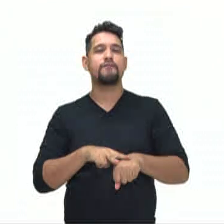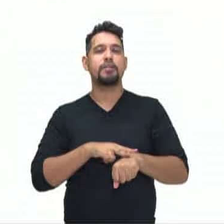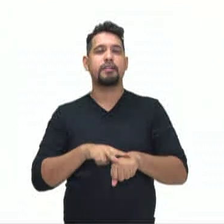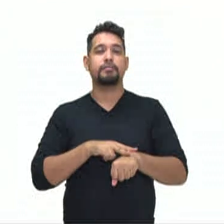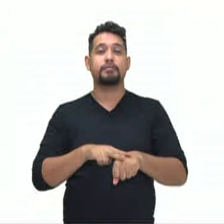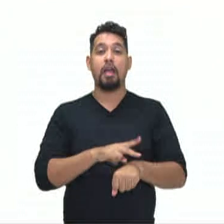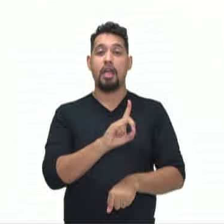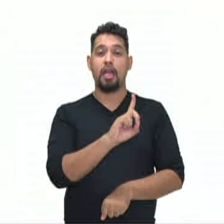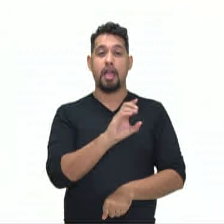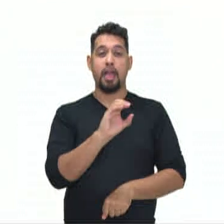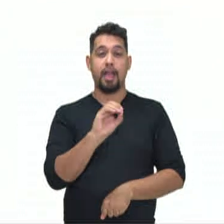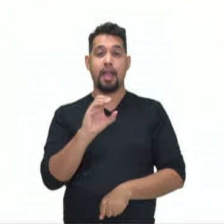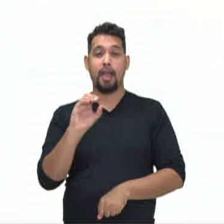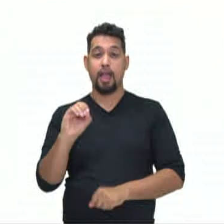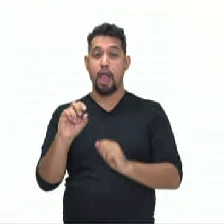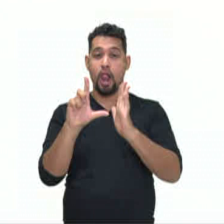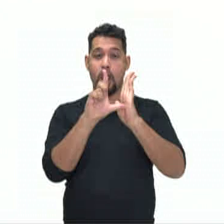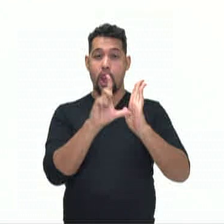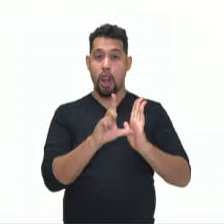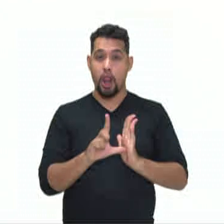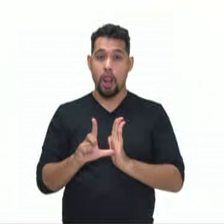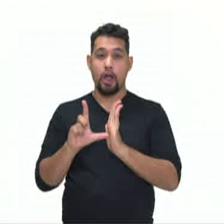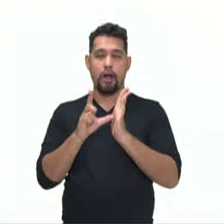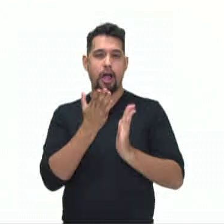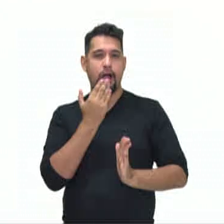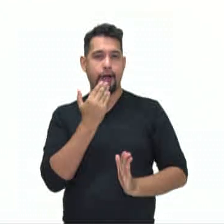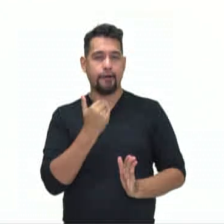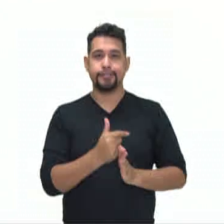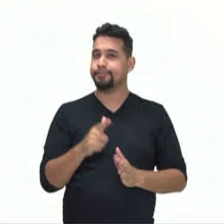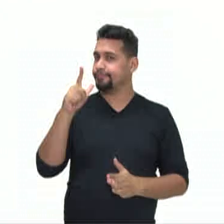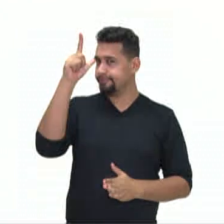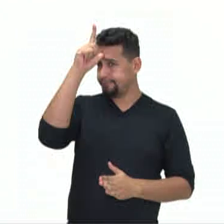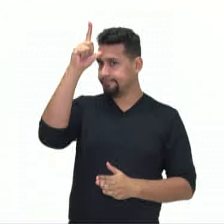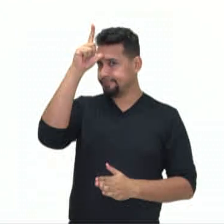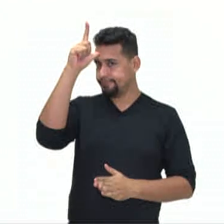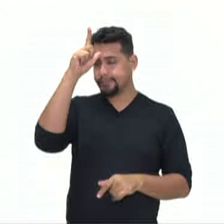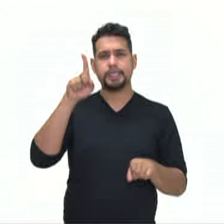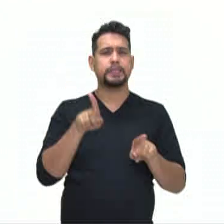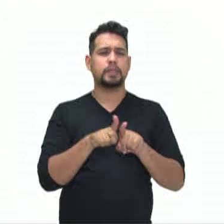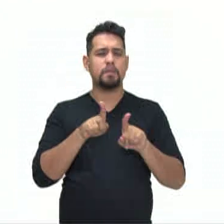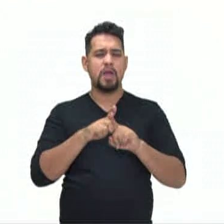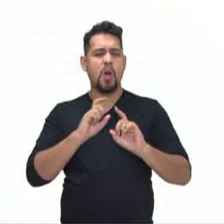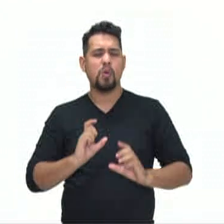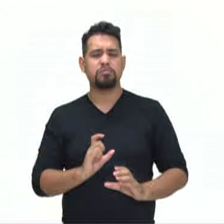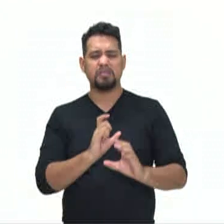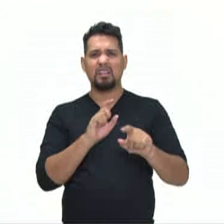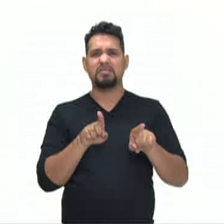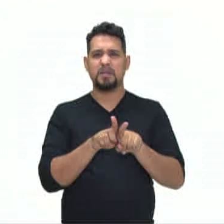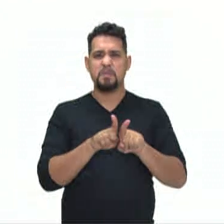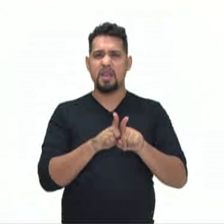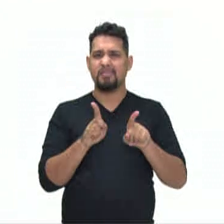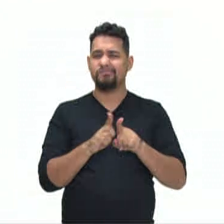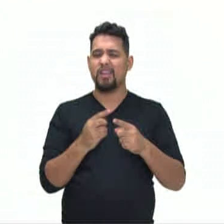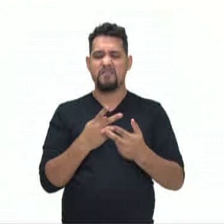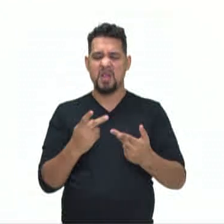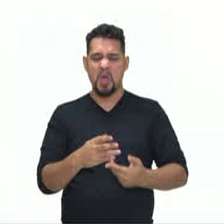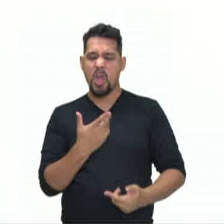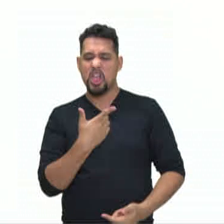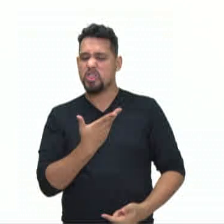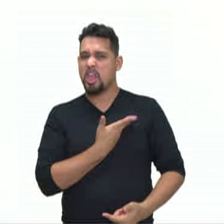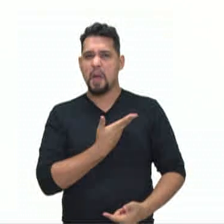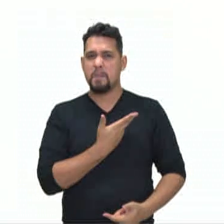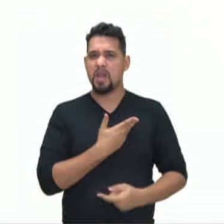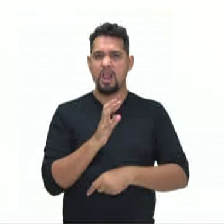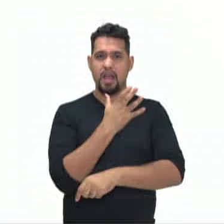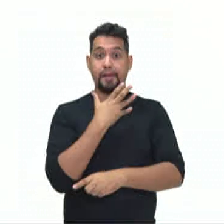100 lanchonetes alemãs até o fim do ano. Acusado por grupos ambientais de inimiga do ambiente, o McDonald's